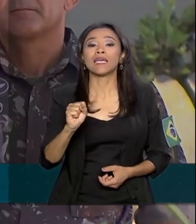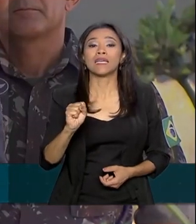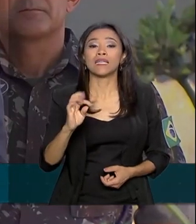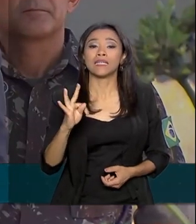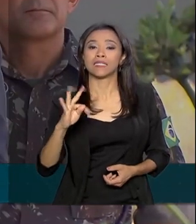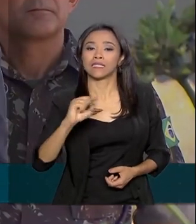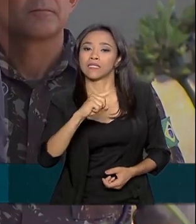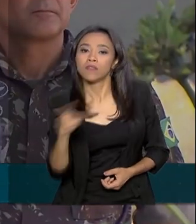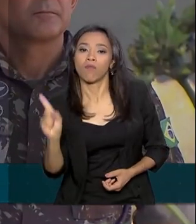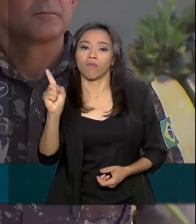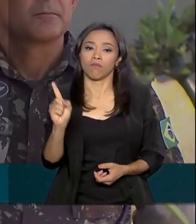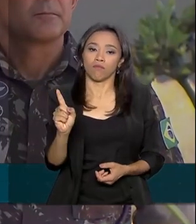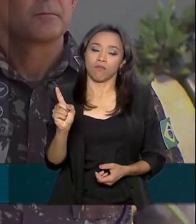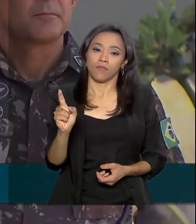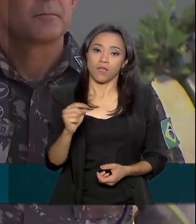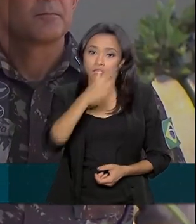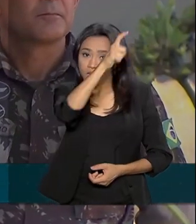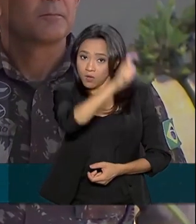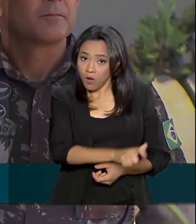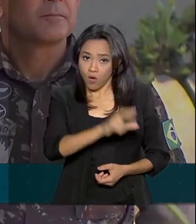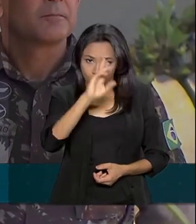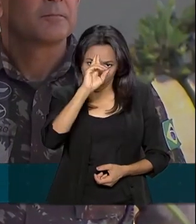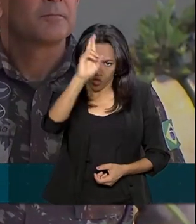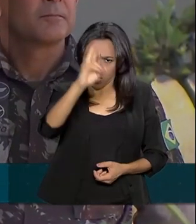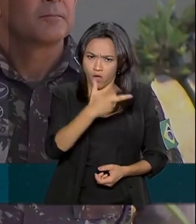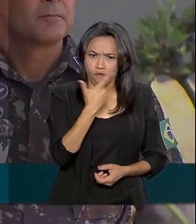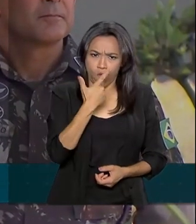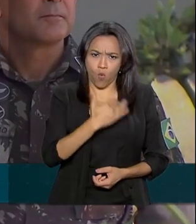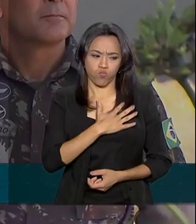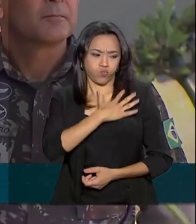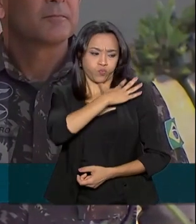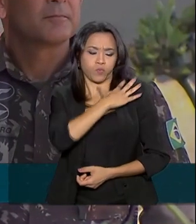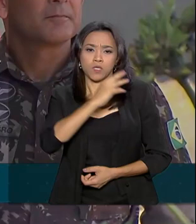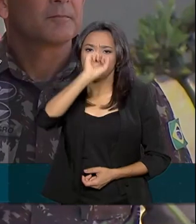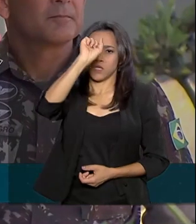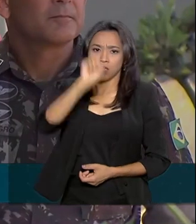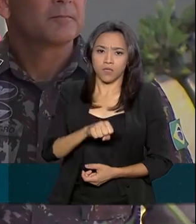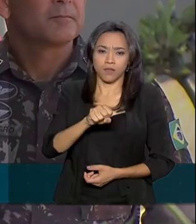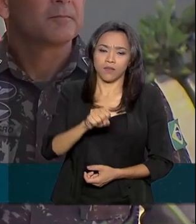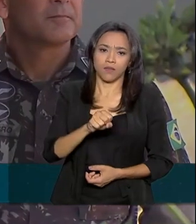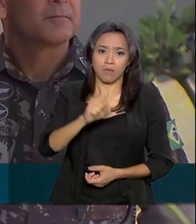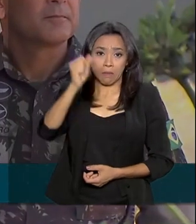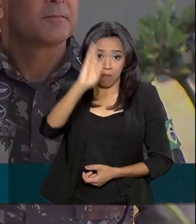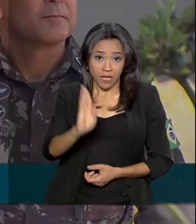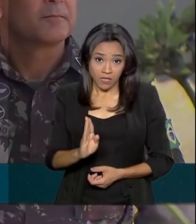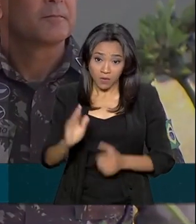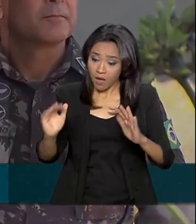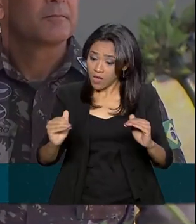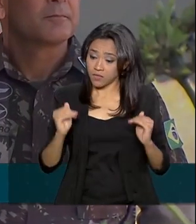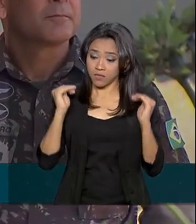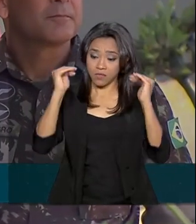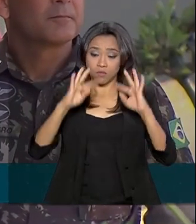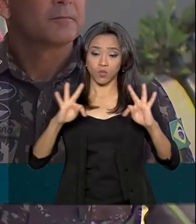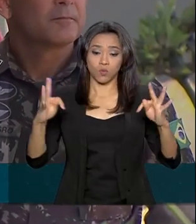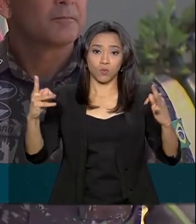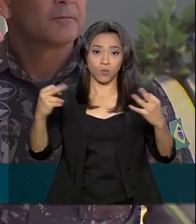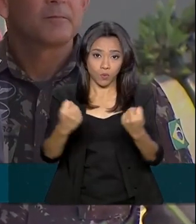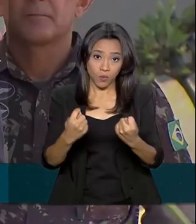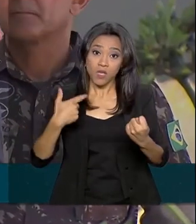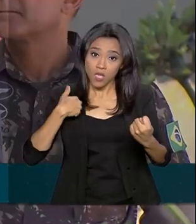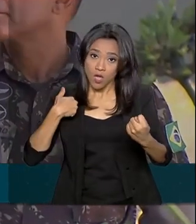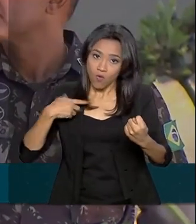como o general Montenegro falou um lema, sim, nosso militar, Brasil acima de tudo,